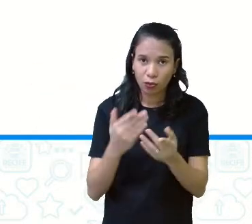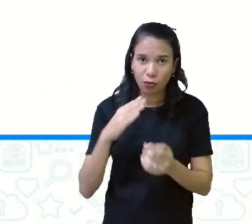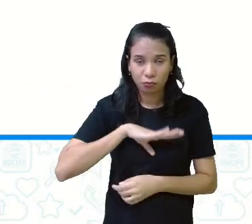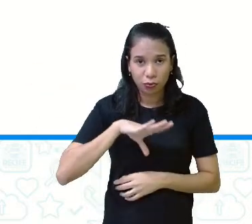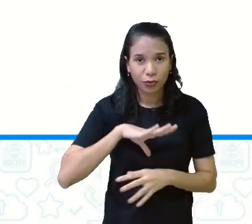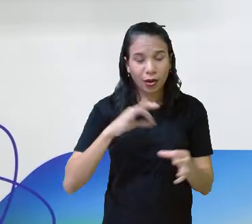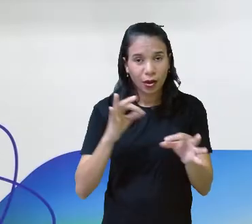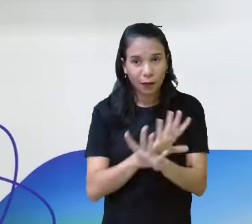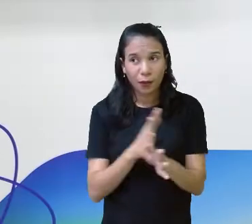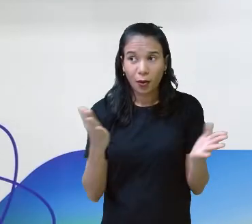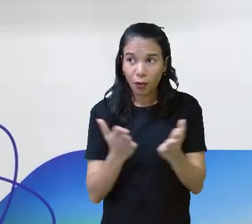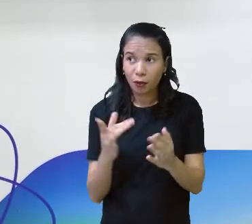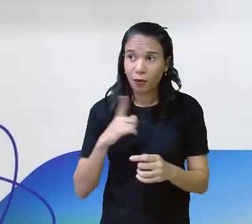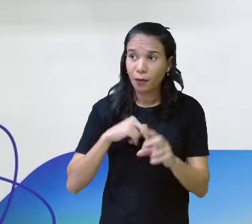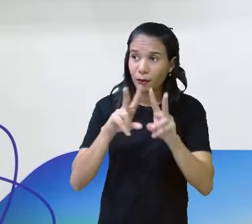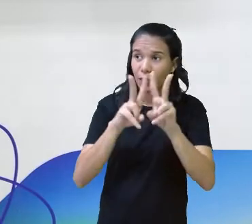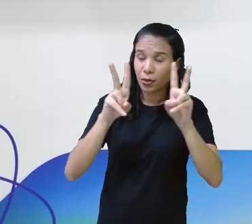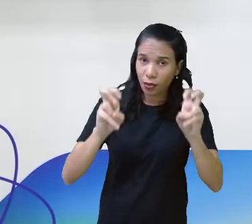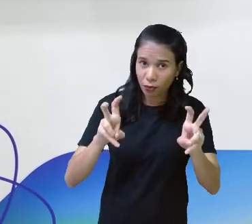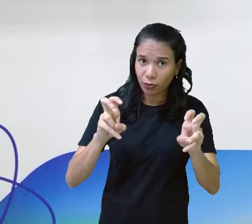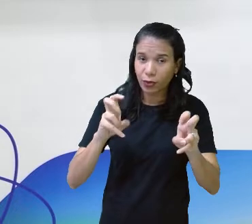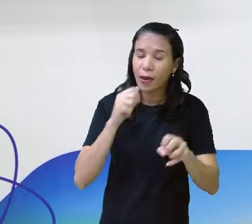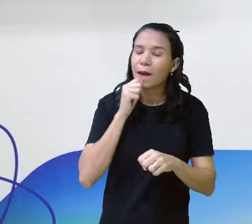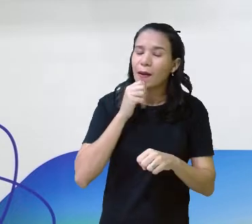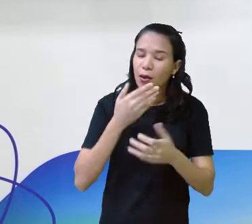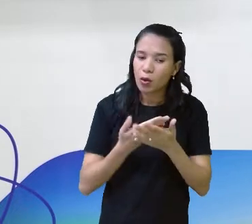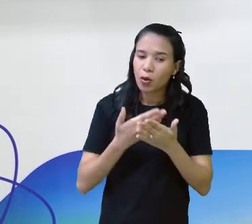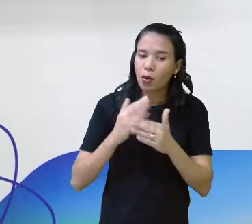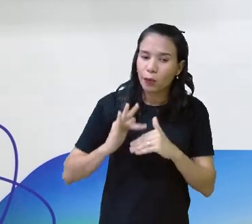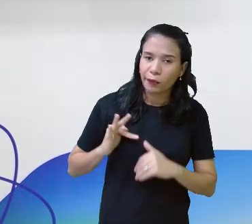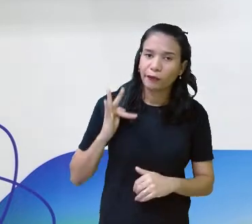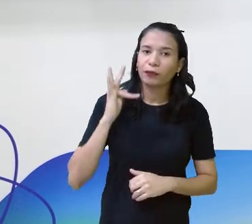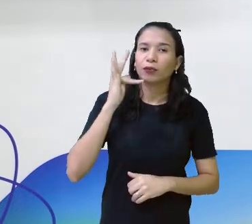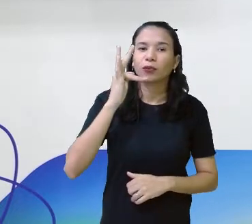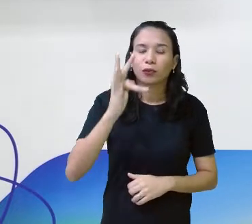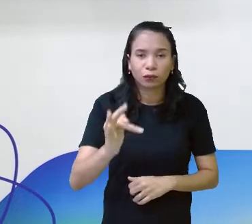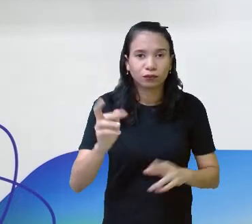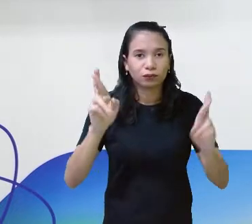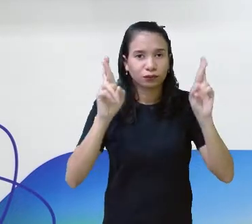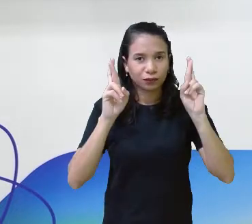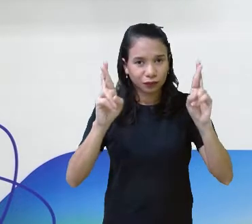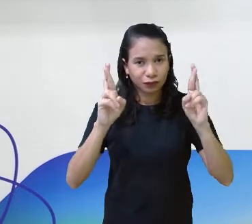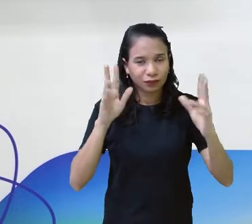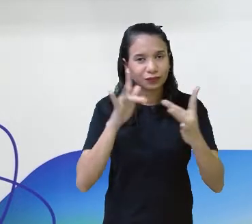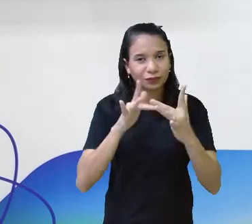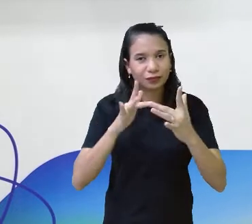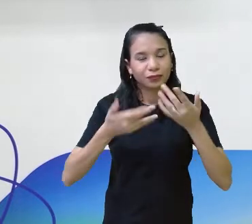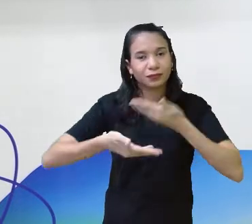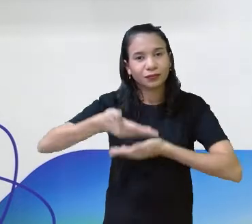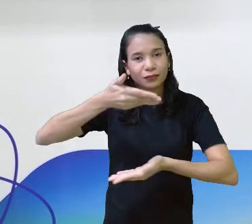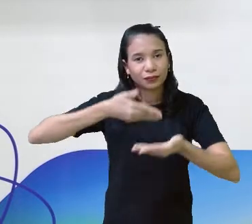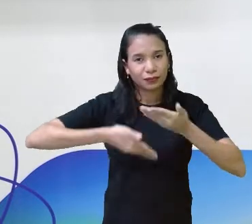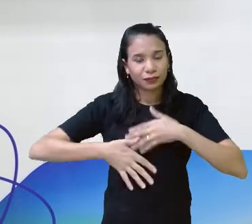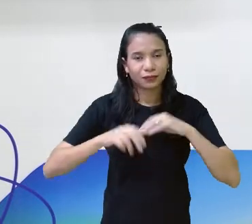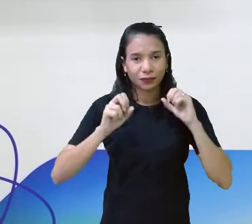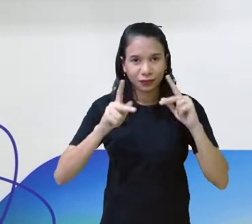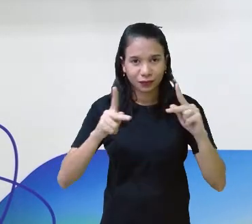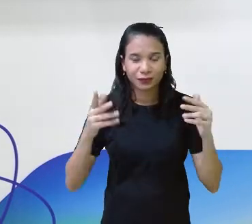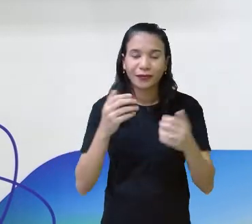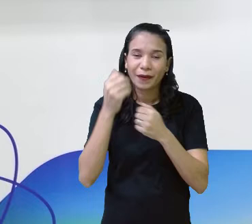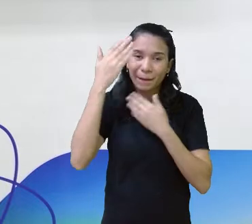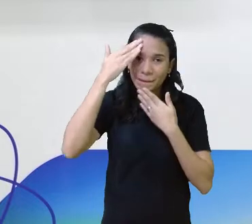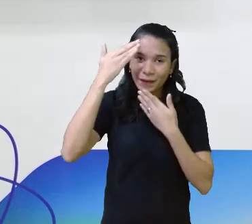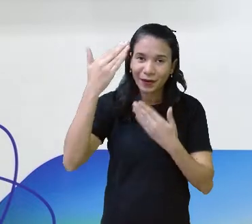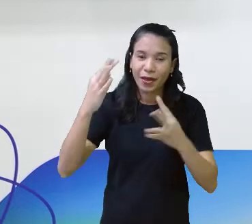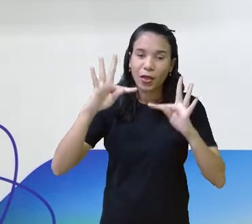por aqui, mas esses assuntos ainda serão vistos outras vezes. Espero contar com a participação de vocês.